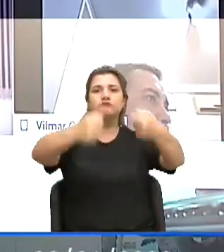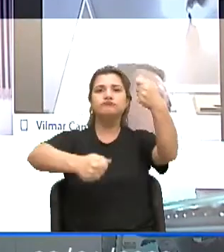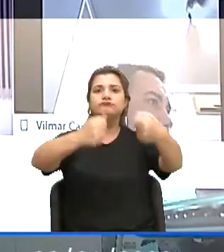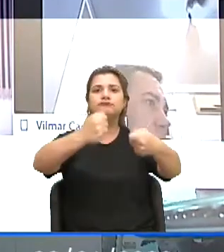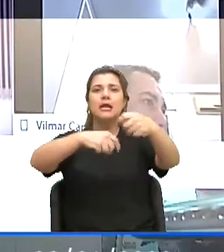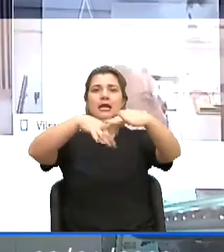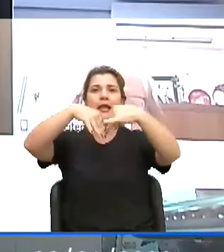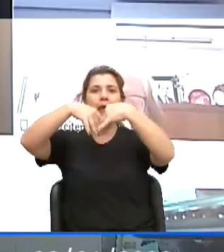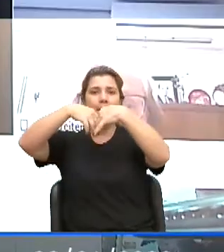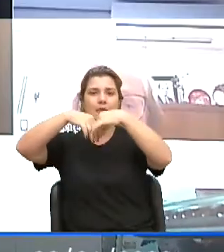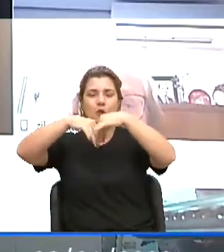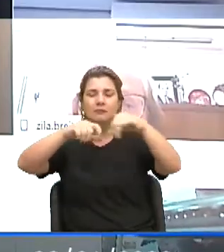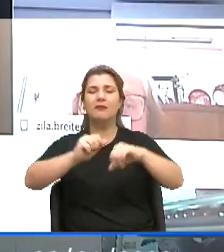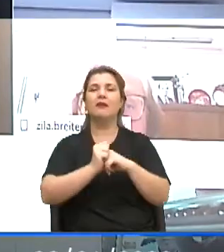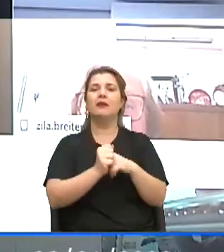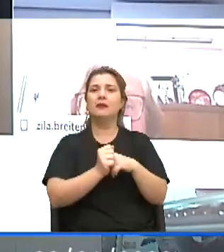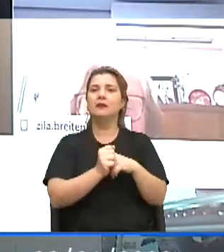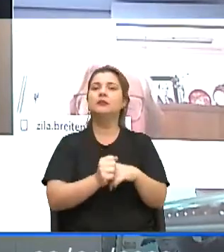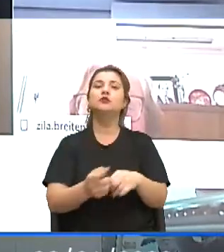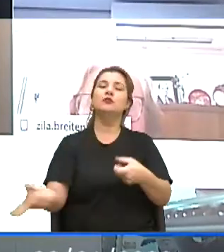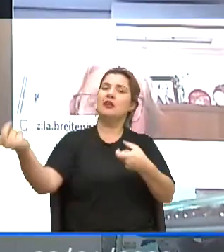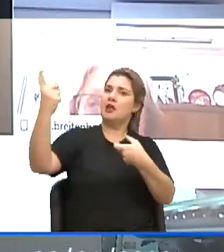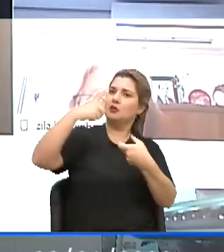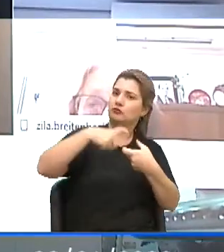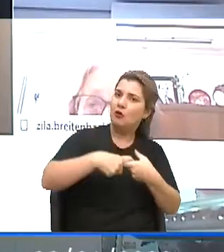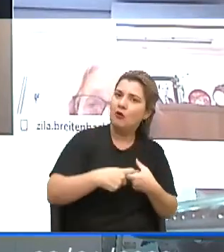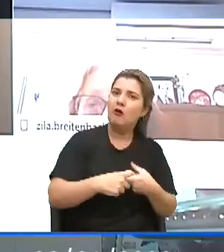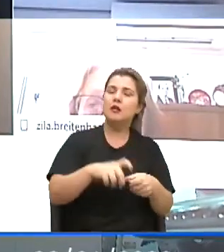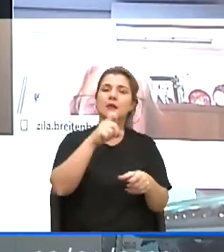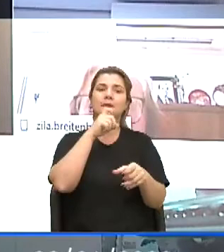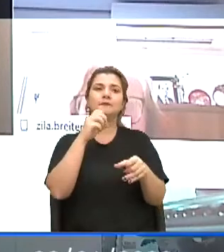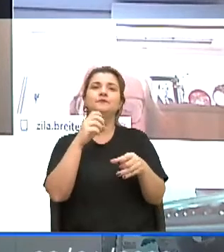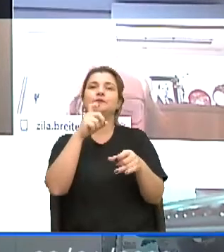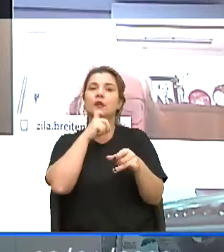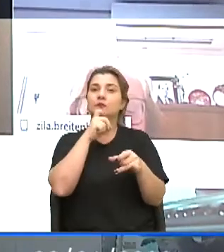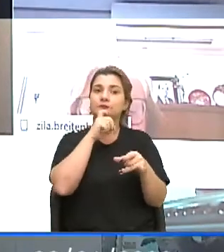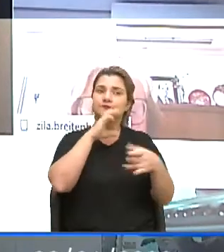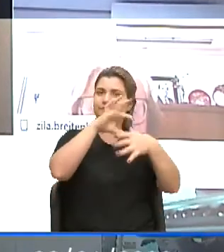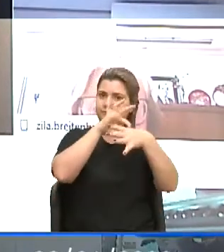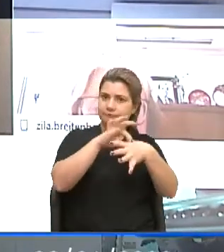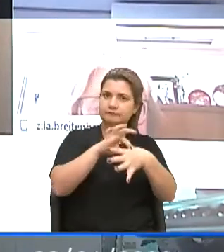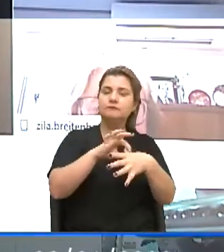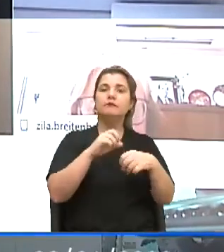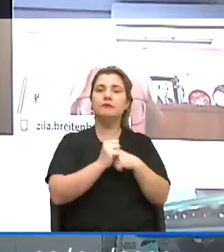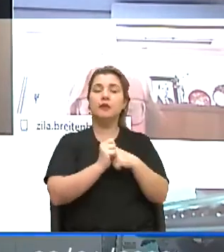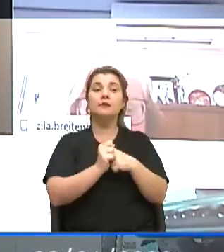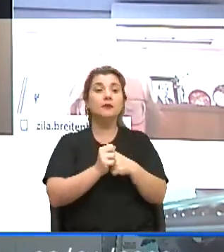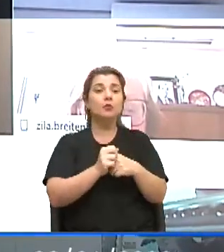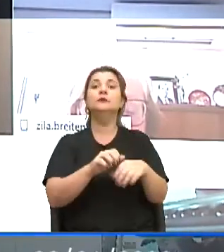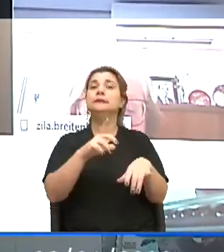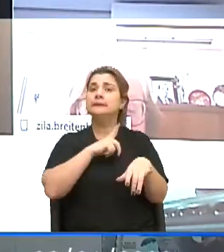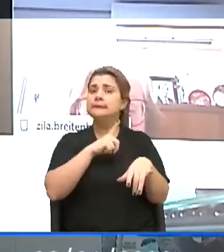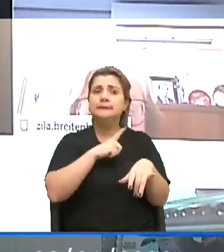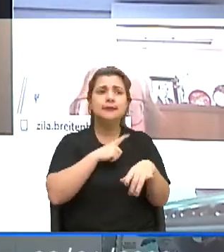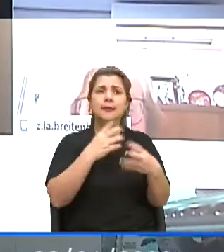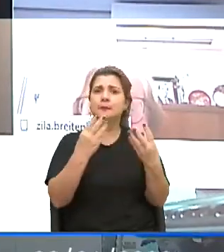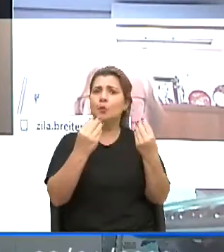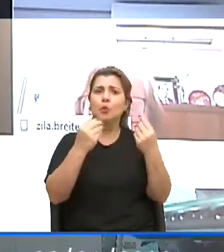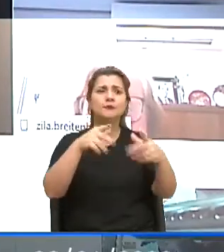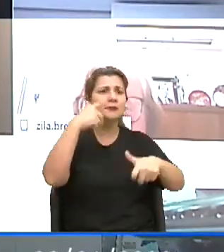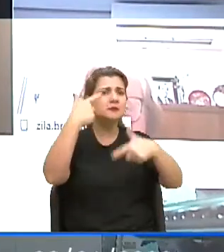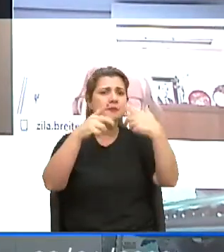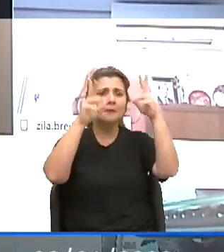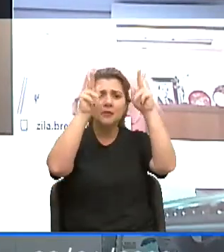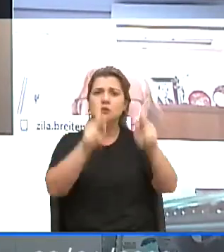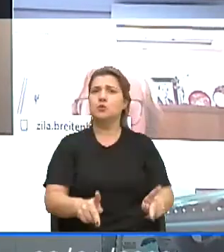para os retorna com eles para dentro do frigorífico. Então, nós temos uma cadeia em volta dos frigoríficos, que também não é só os